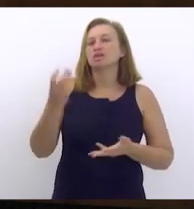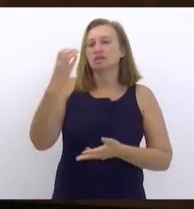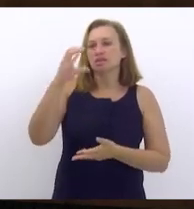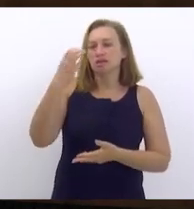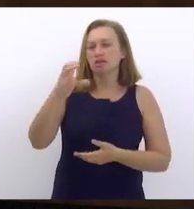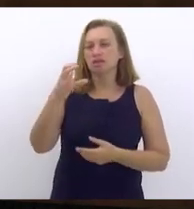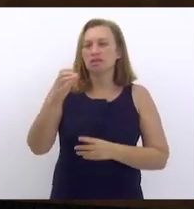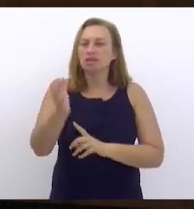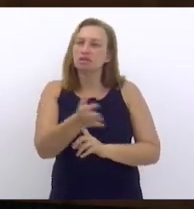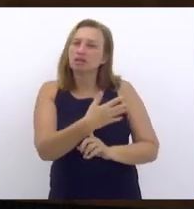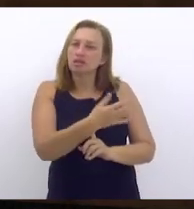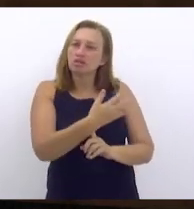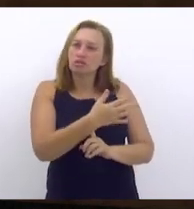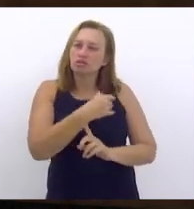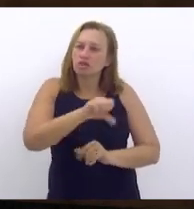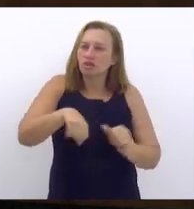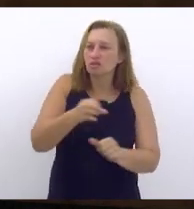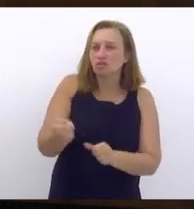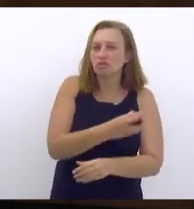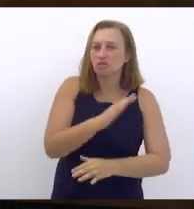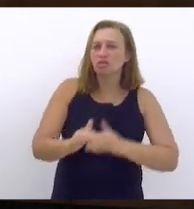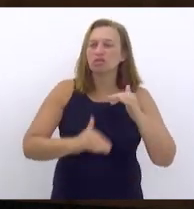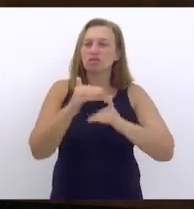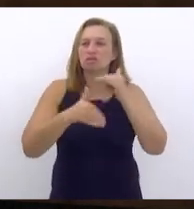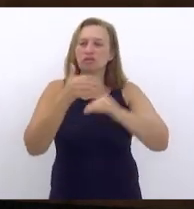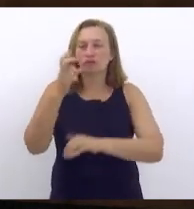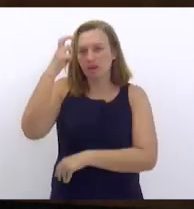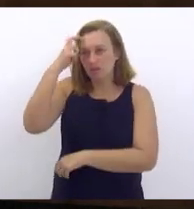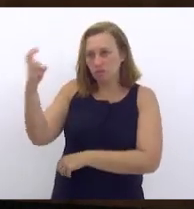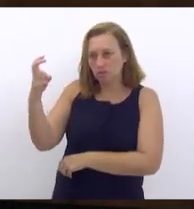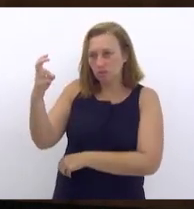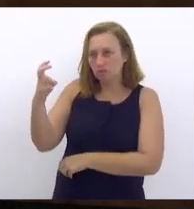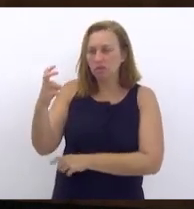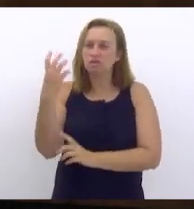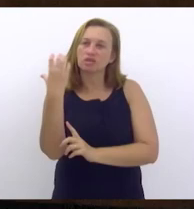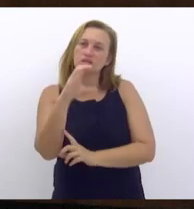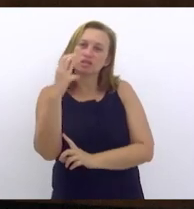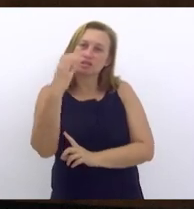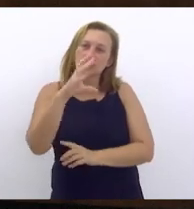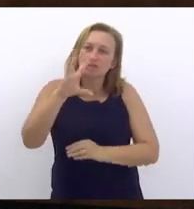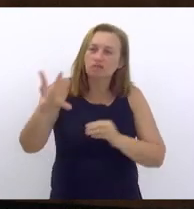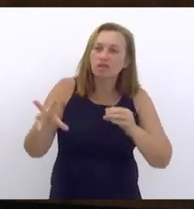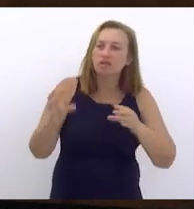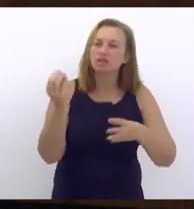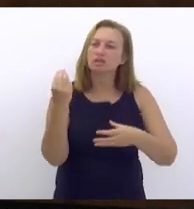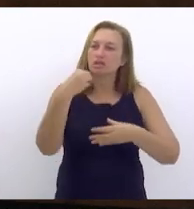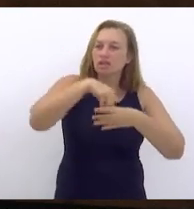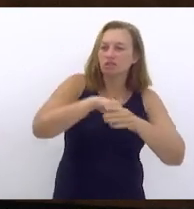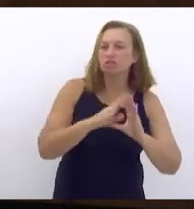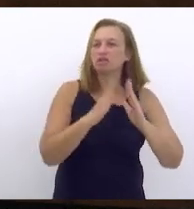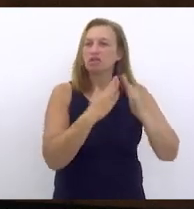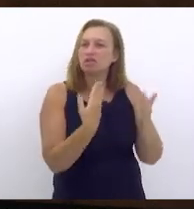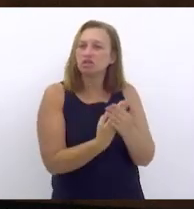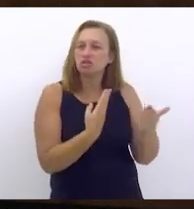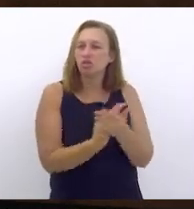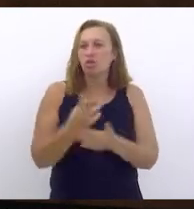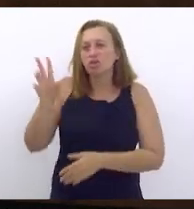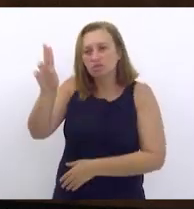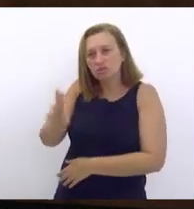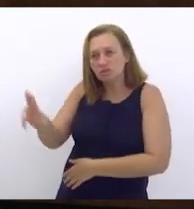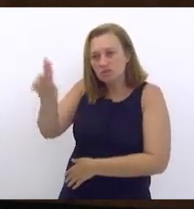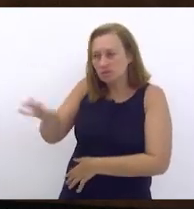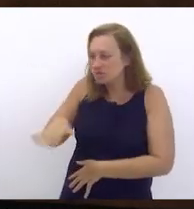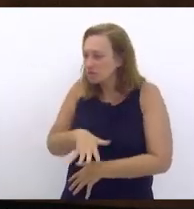da inovação e desenvolver a cultura científica nas escolas, universidades,